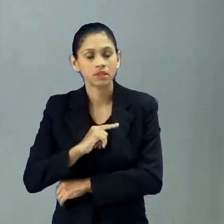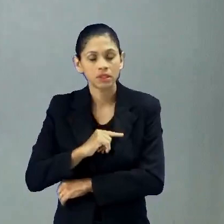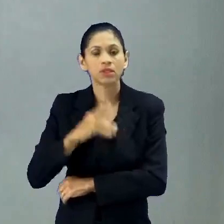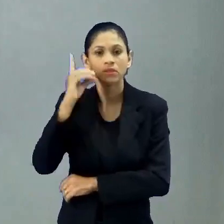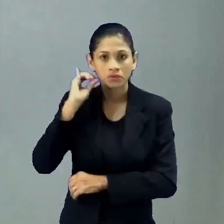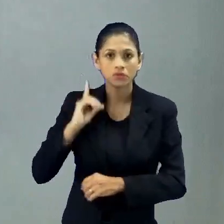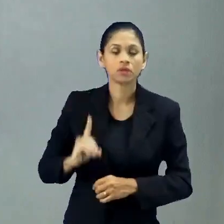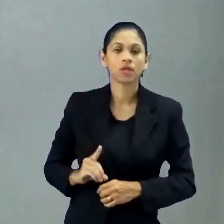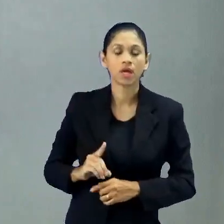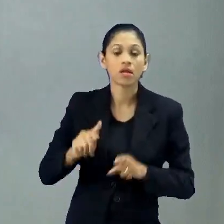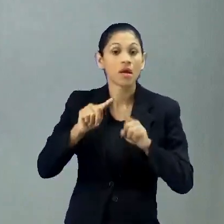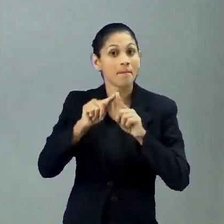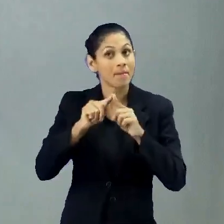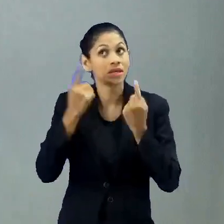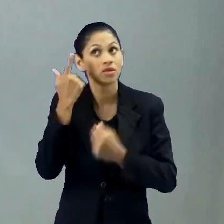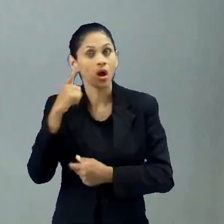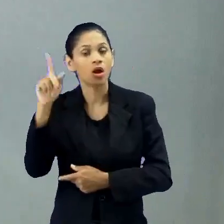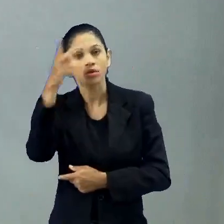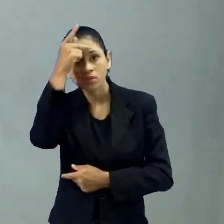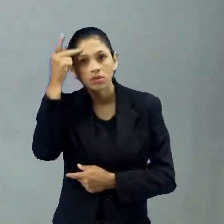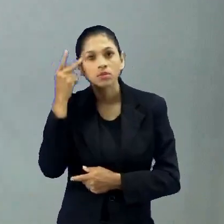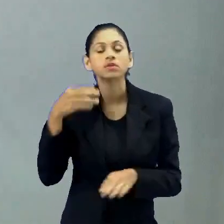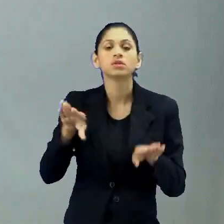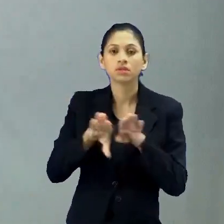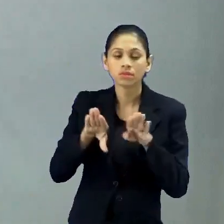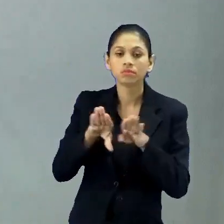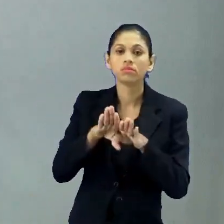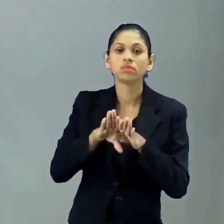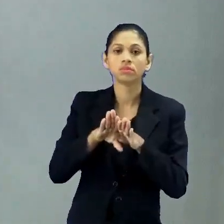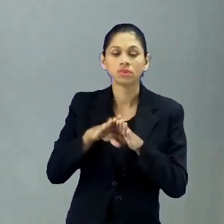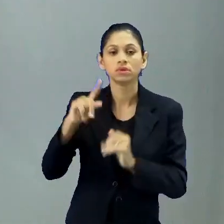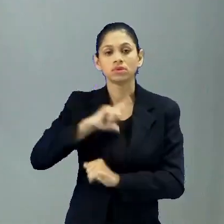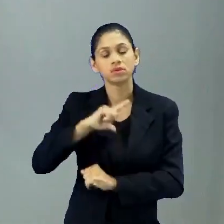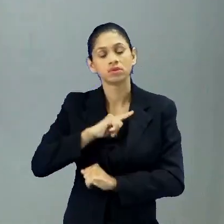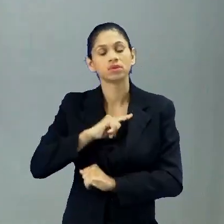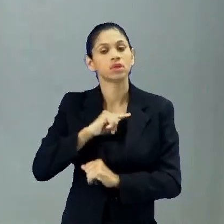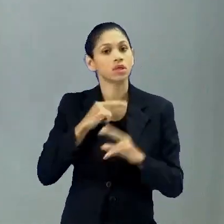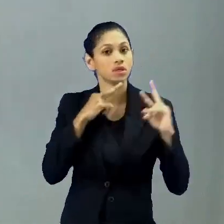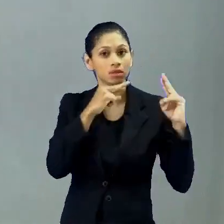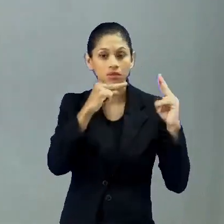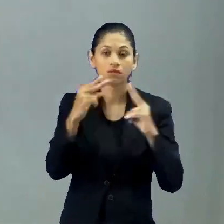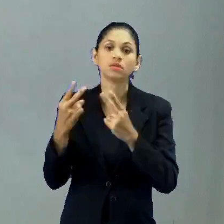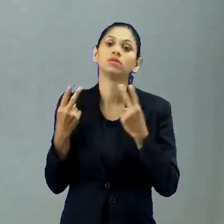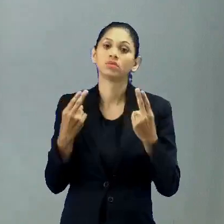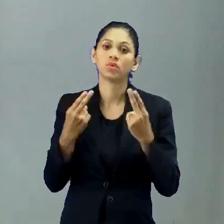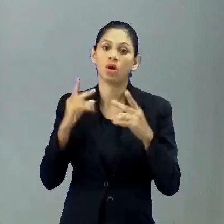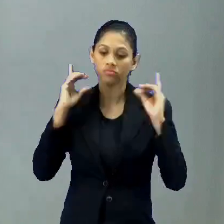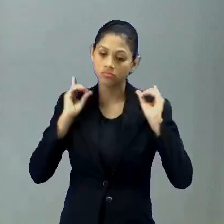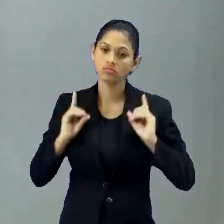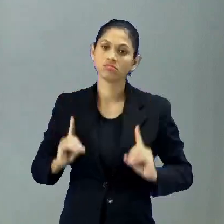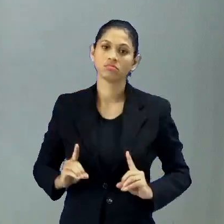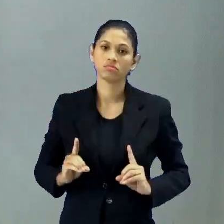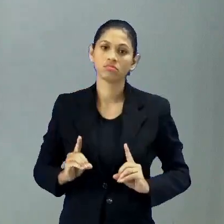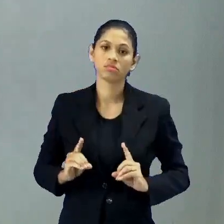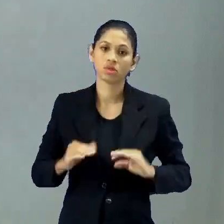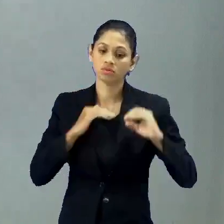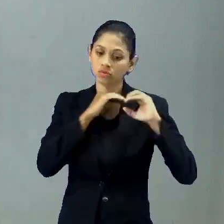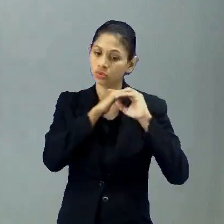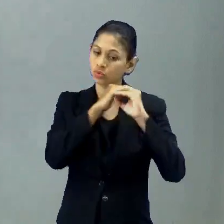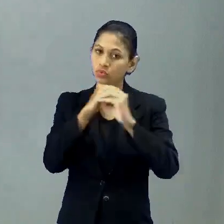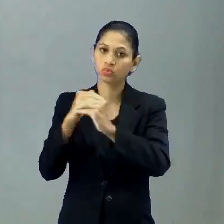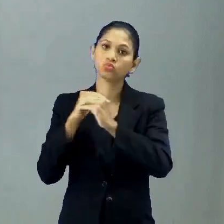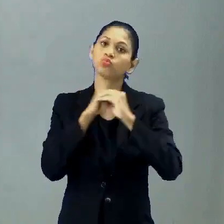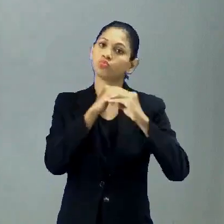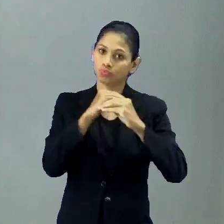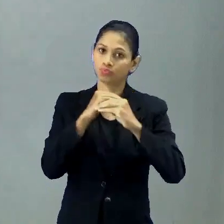que as outras pessoas, elas também dispõem dos mesmos direitos que eu. Não é pelo fato de eu ser branco que